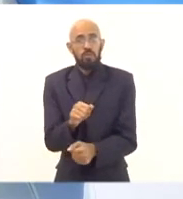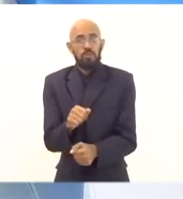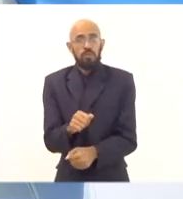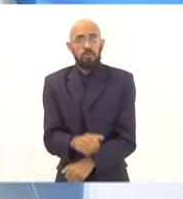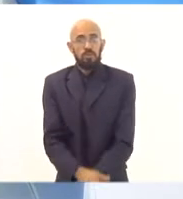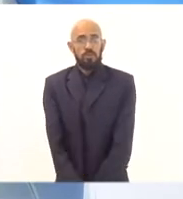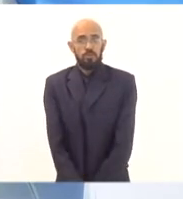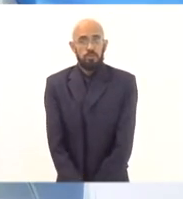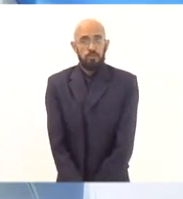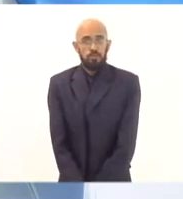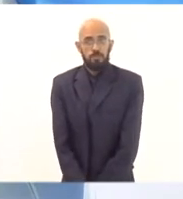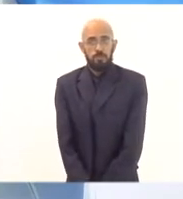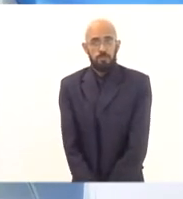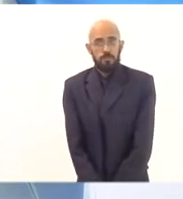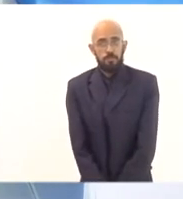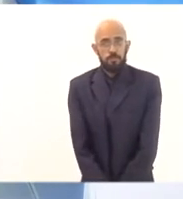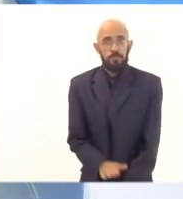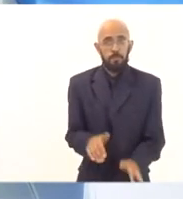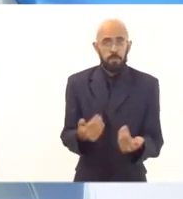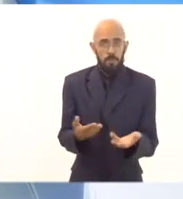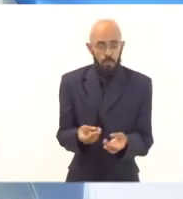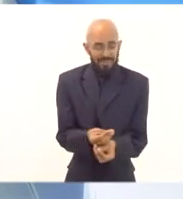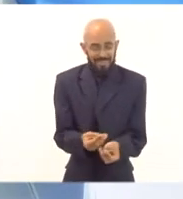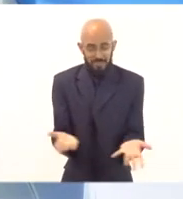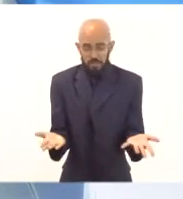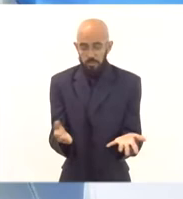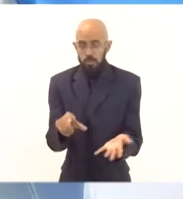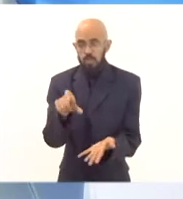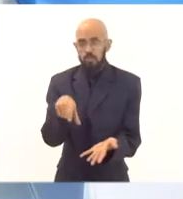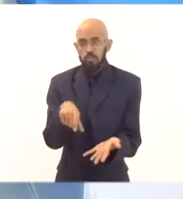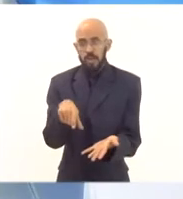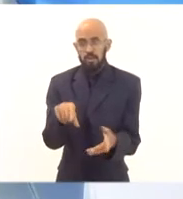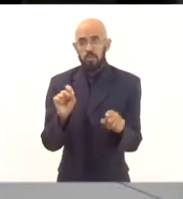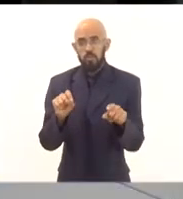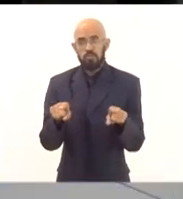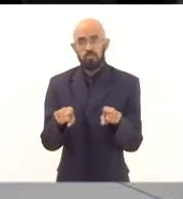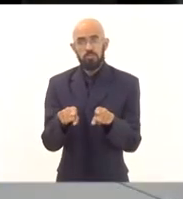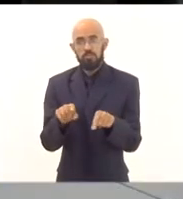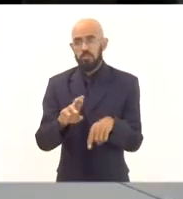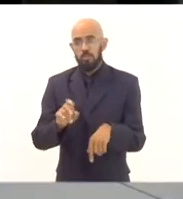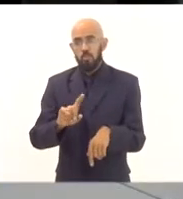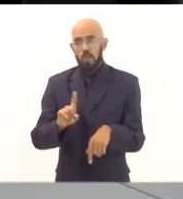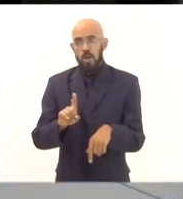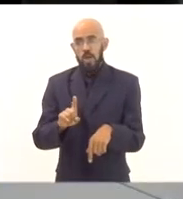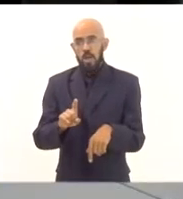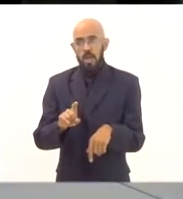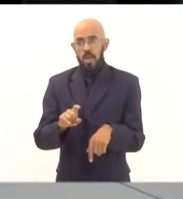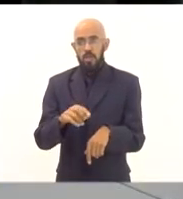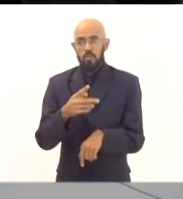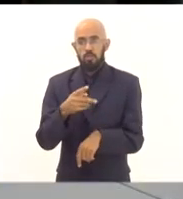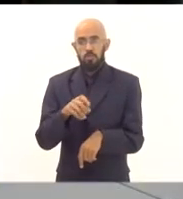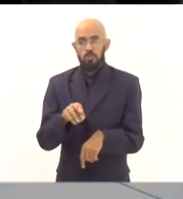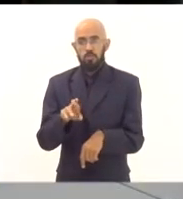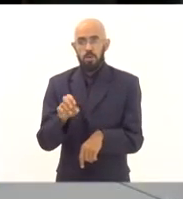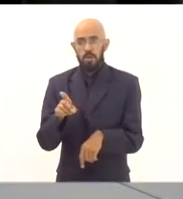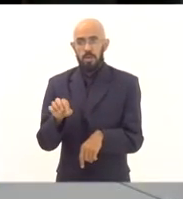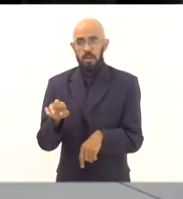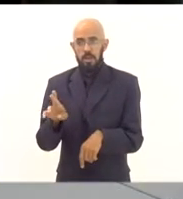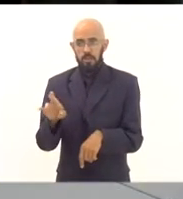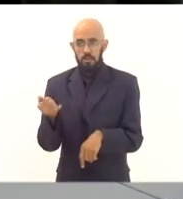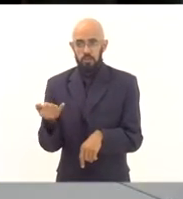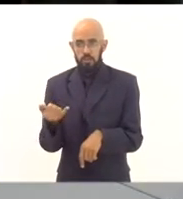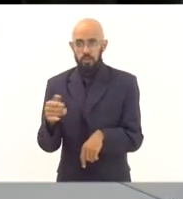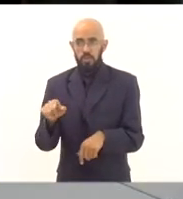E é só questão do distribuição de cartão realmente não faz ao pela organização do protesto tá nós